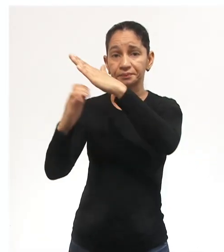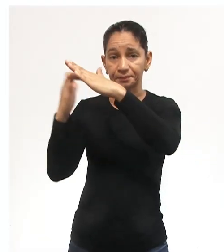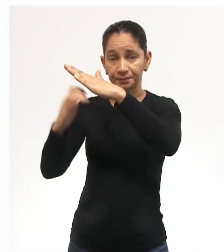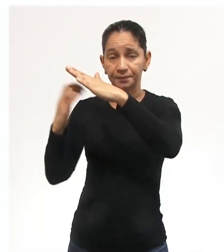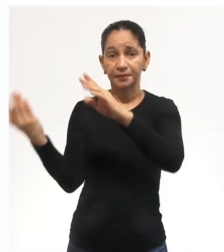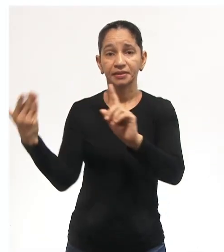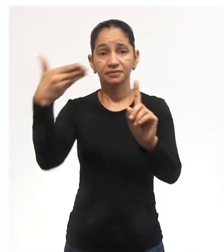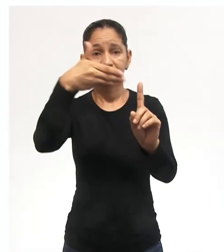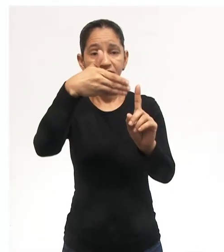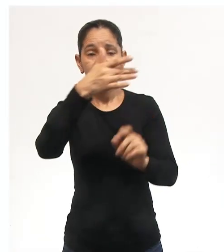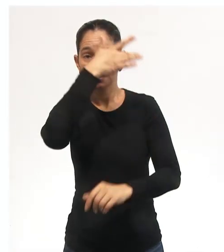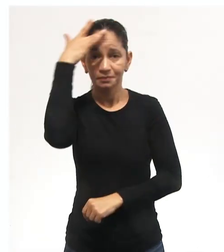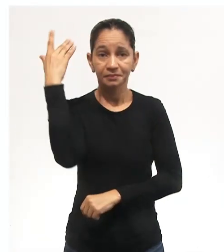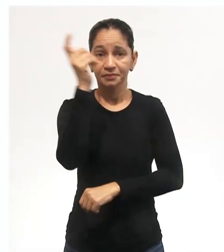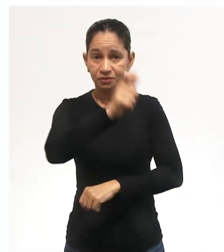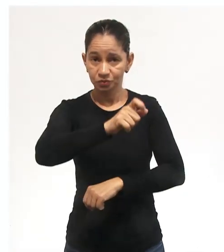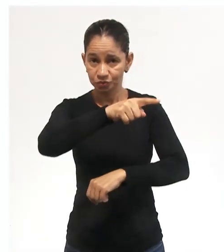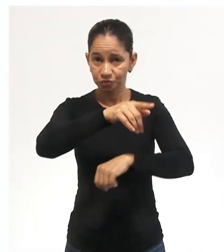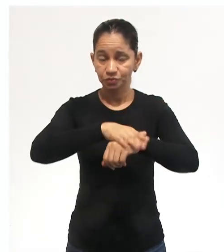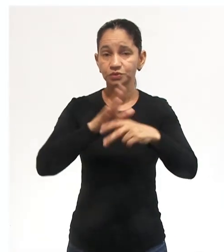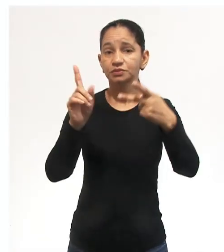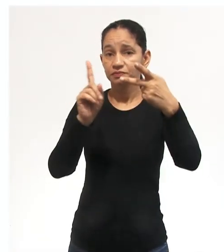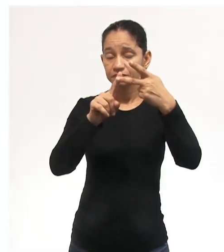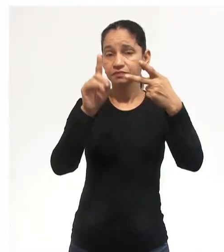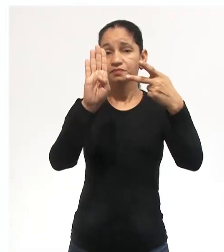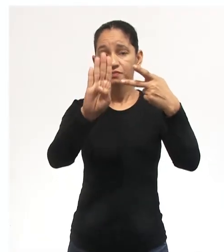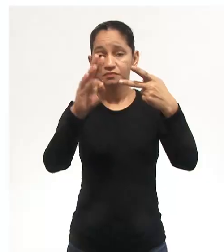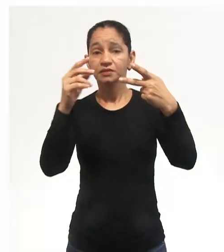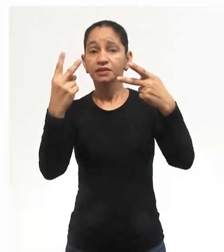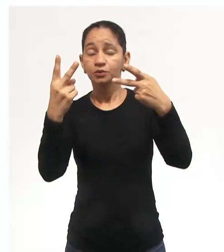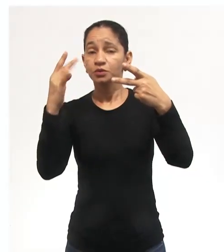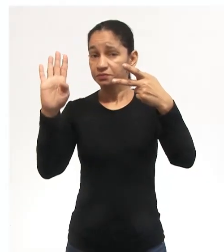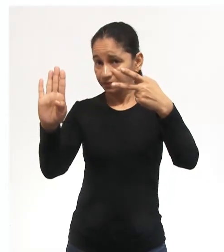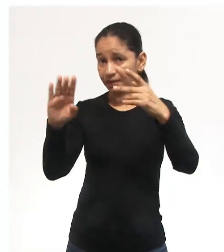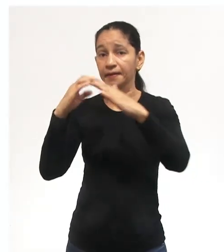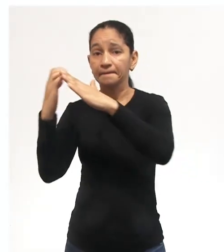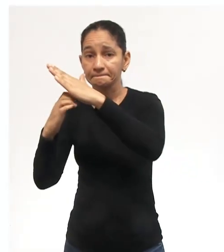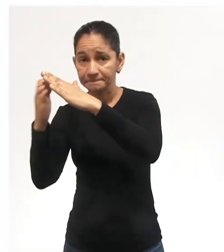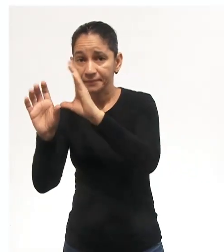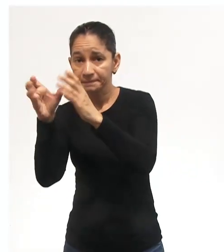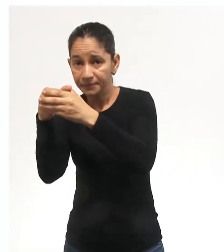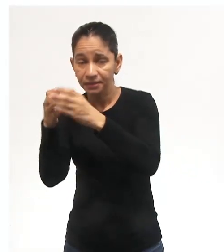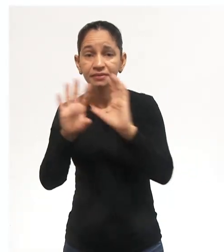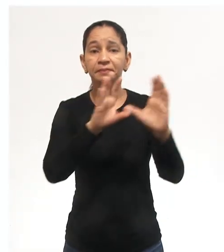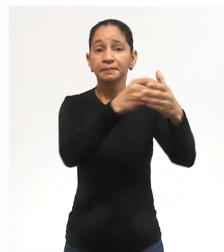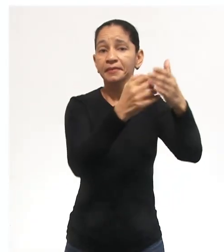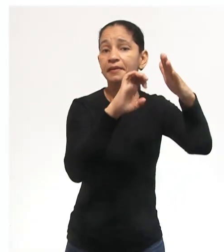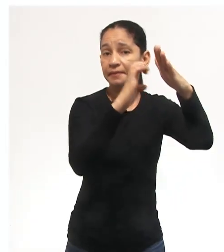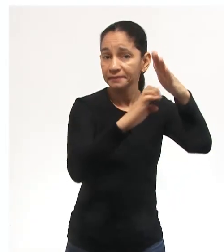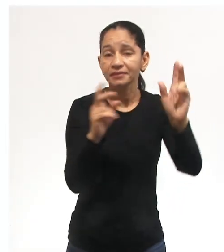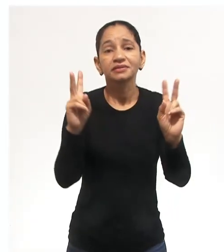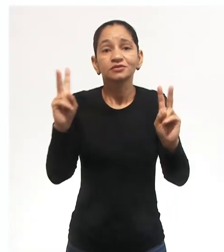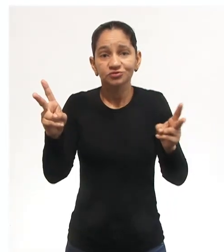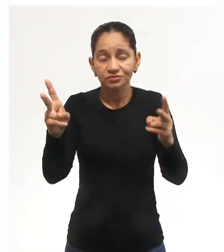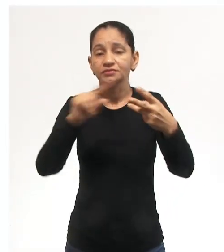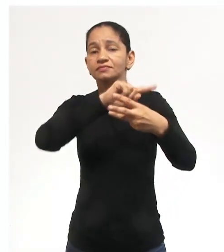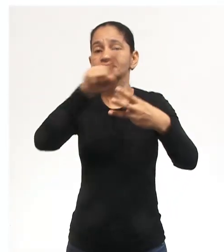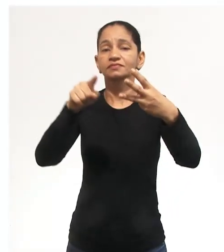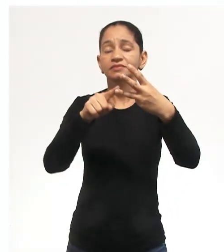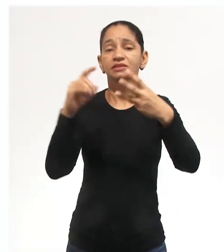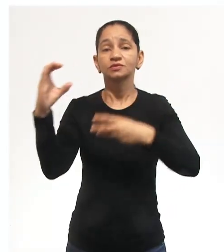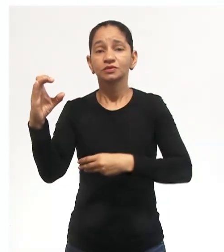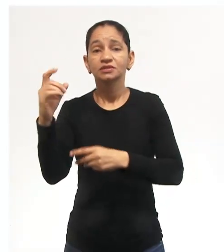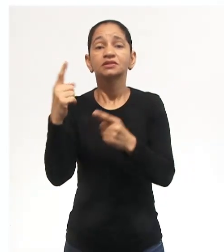para cliente. O B2B, de empresa para empresa. E o